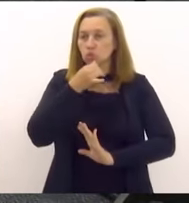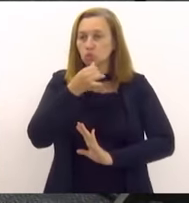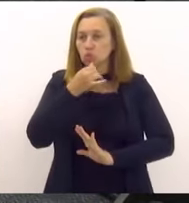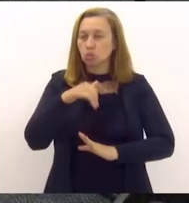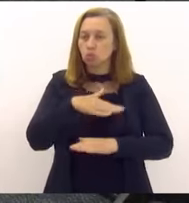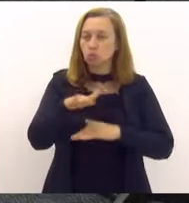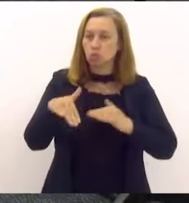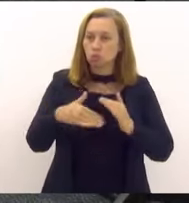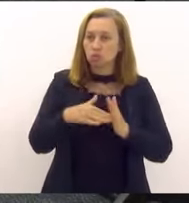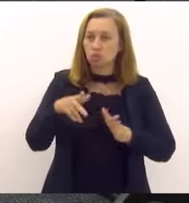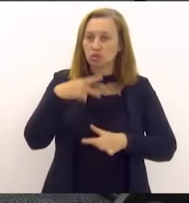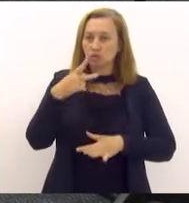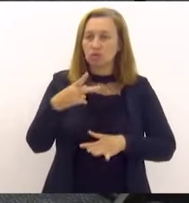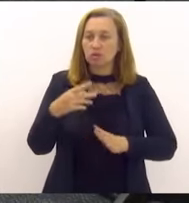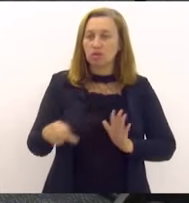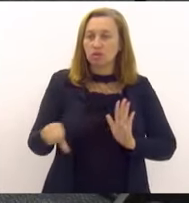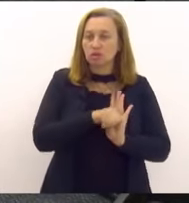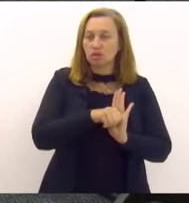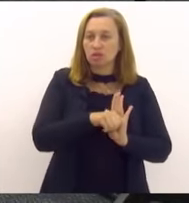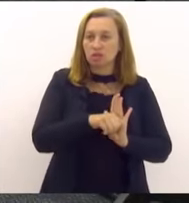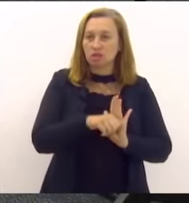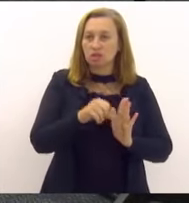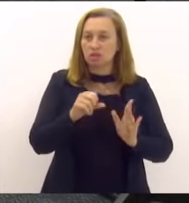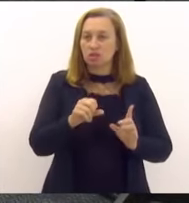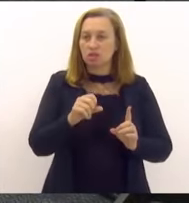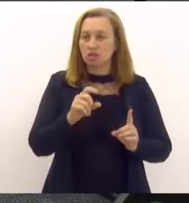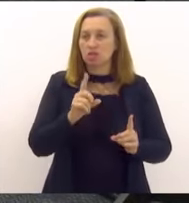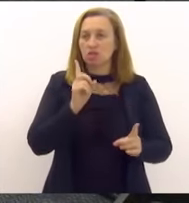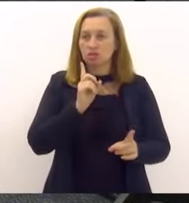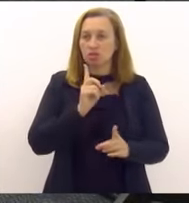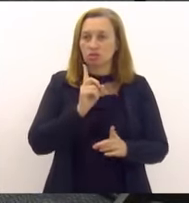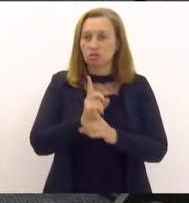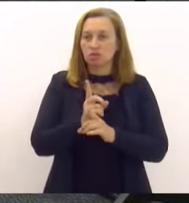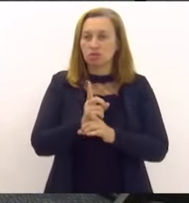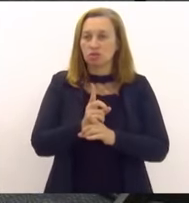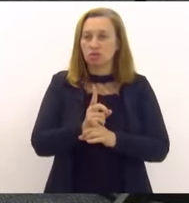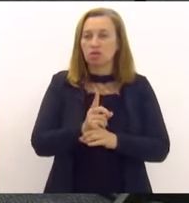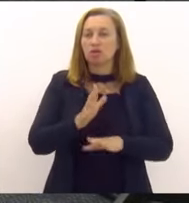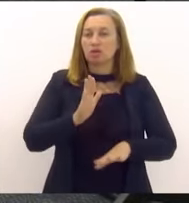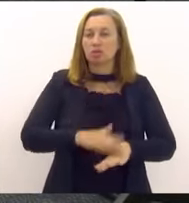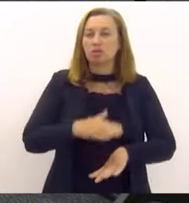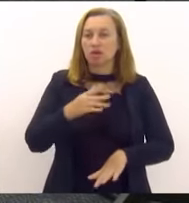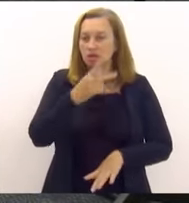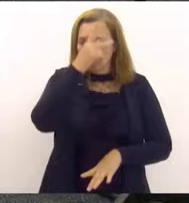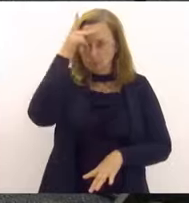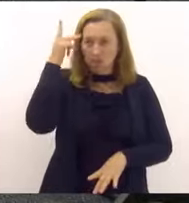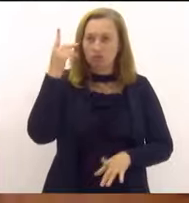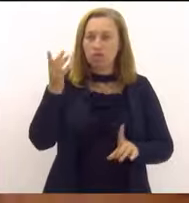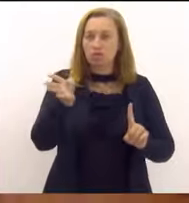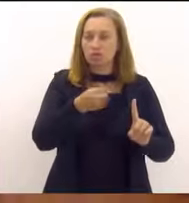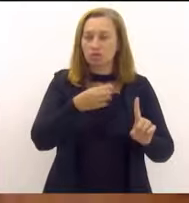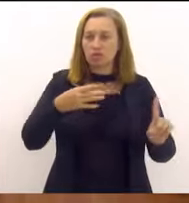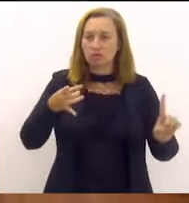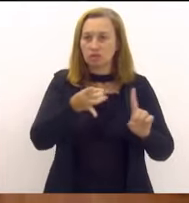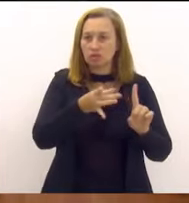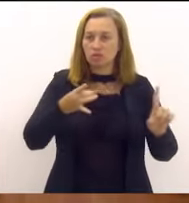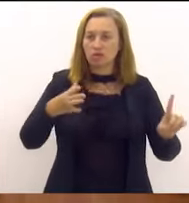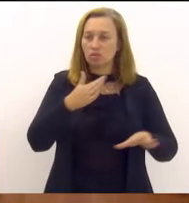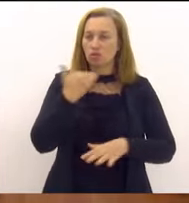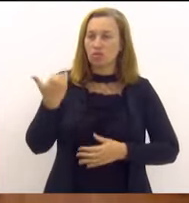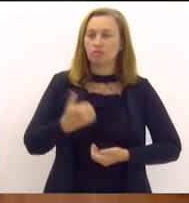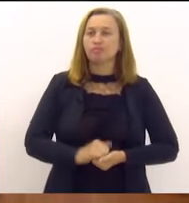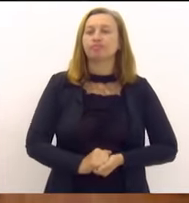para que esse crime seja solucionado em memória de mais uma vítima de LGBTQIA+fobia no Estado do Rio de Janeiro.